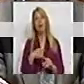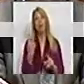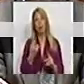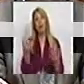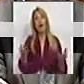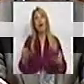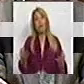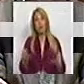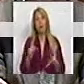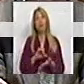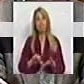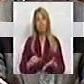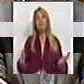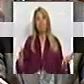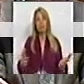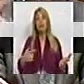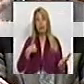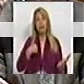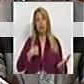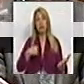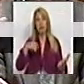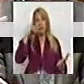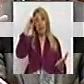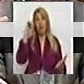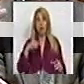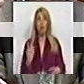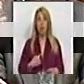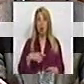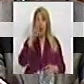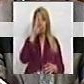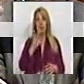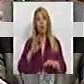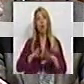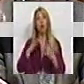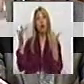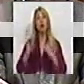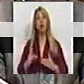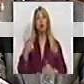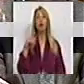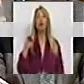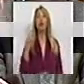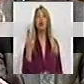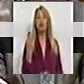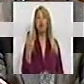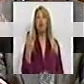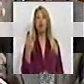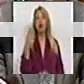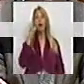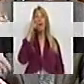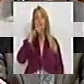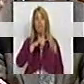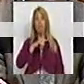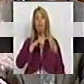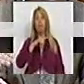particularmente ter deixado cair, que é a redução da TSU para aqueles que vencem menos de